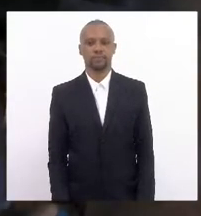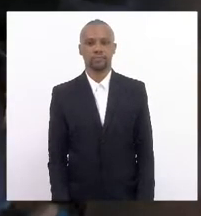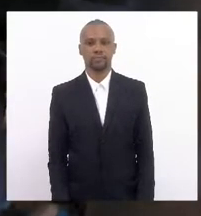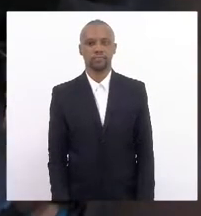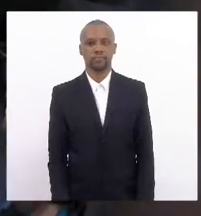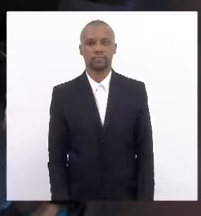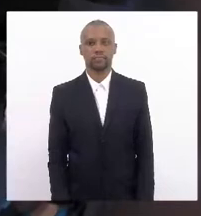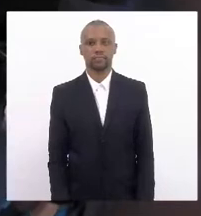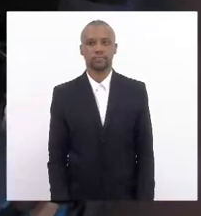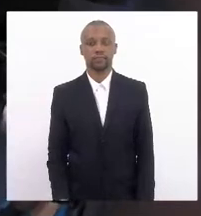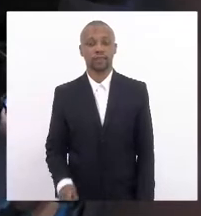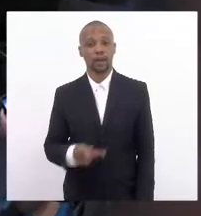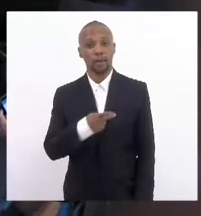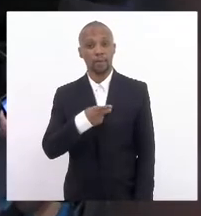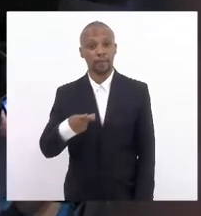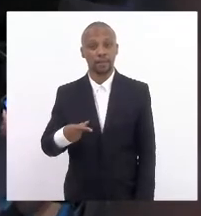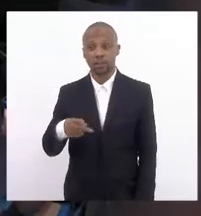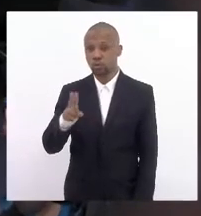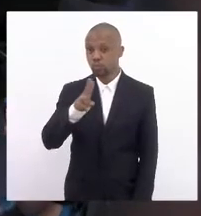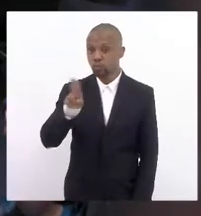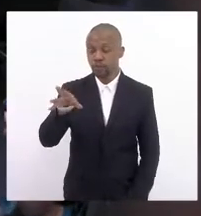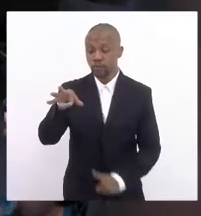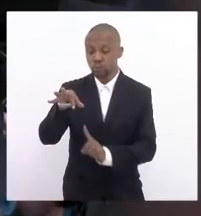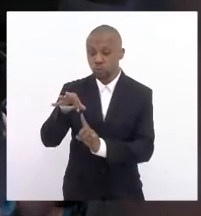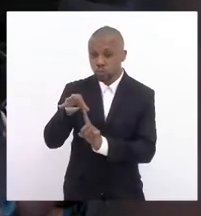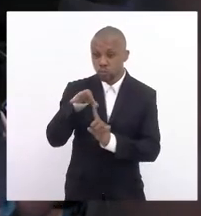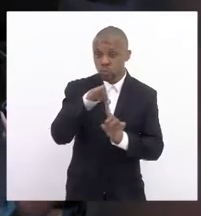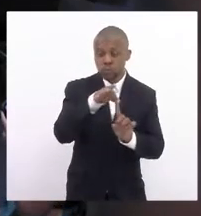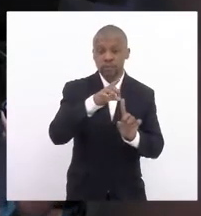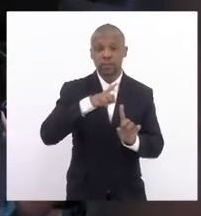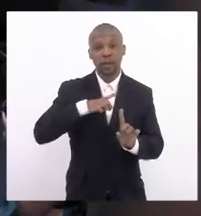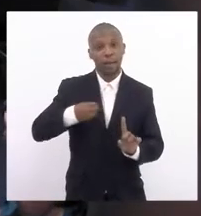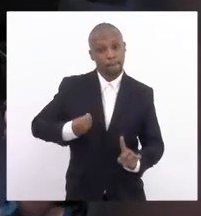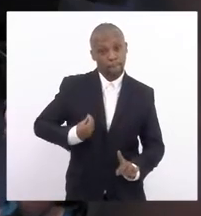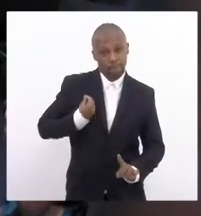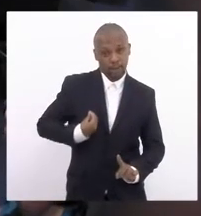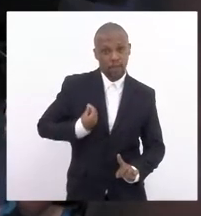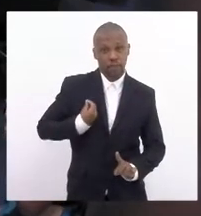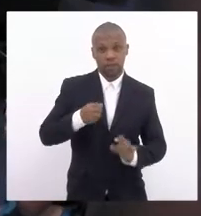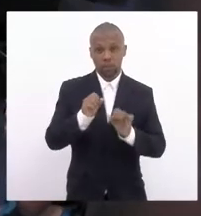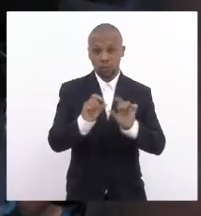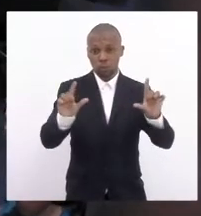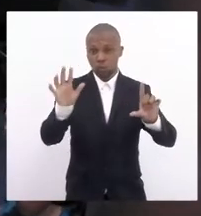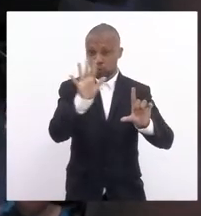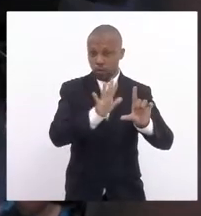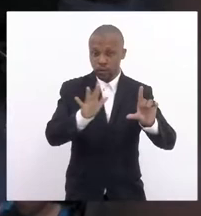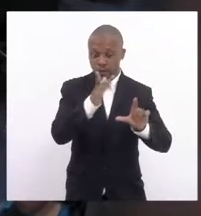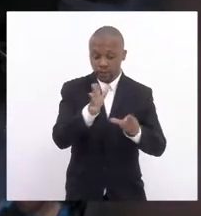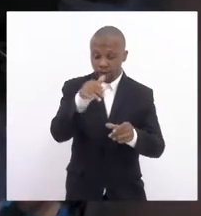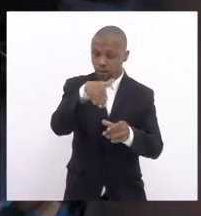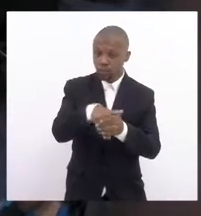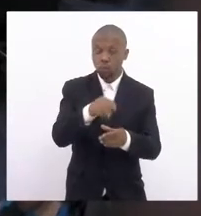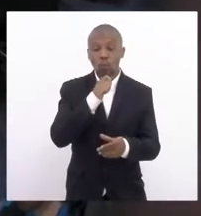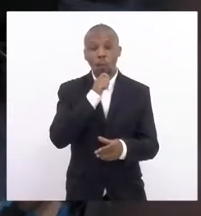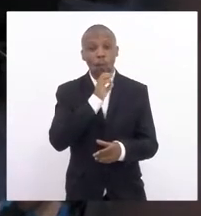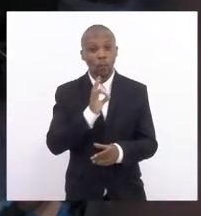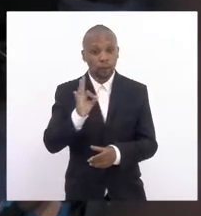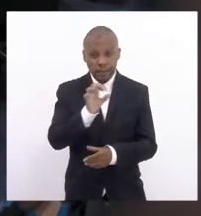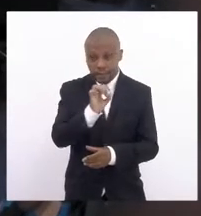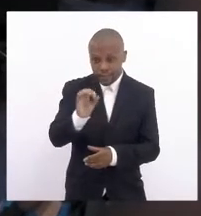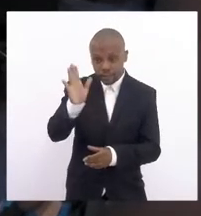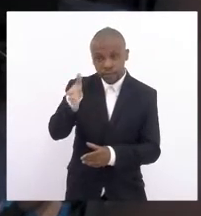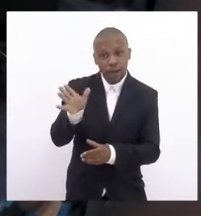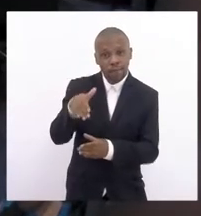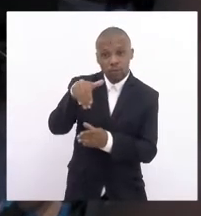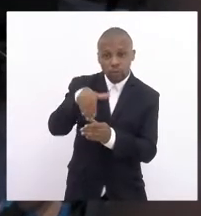A presidência só chama o nome dos que estão com presença no painel e não votaram. Quem já votou, a presidência